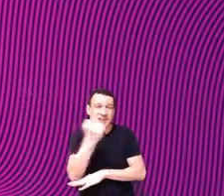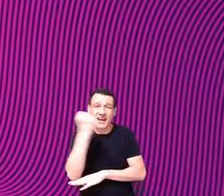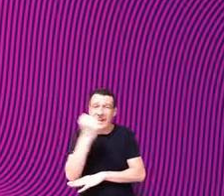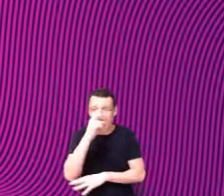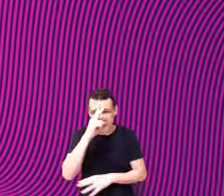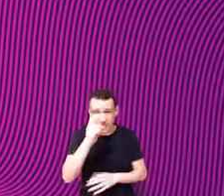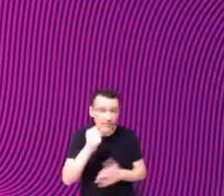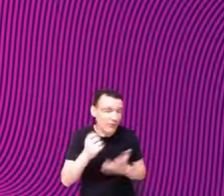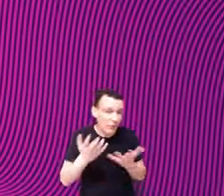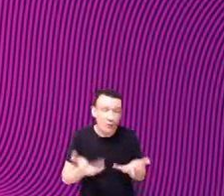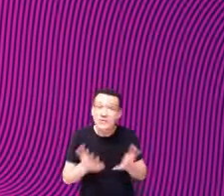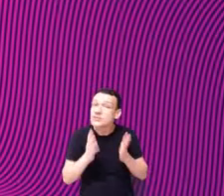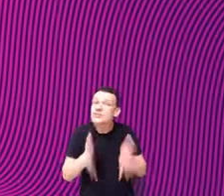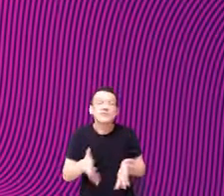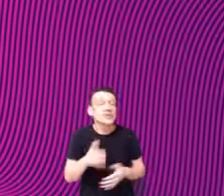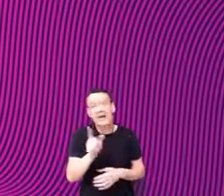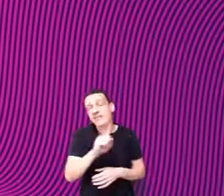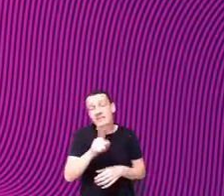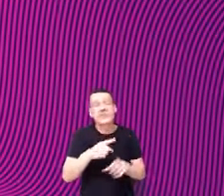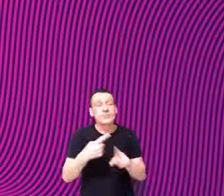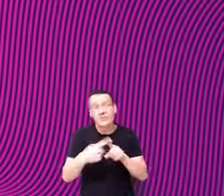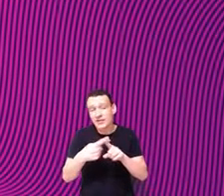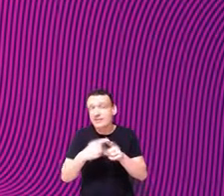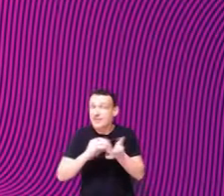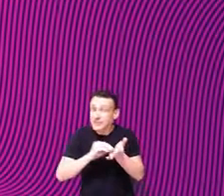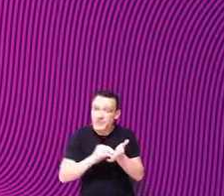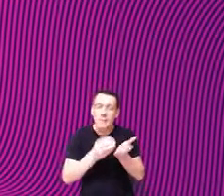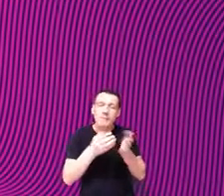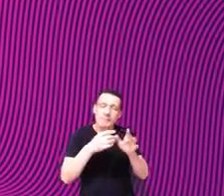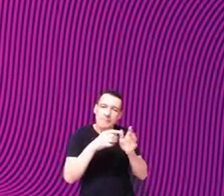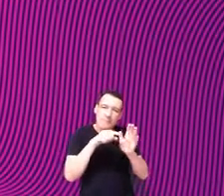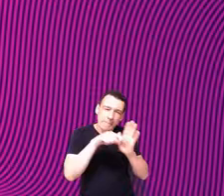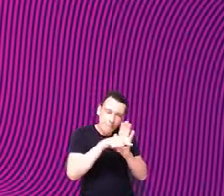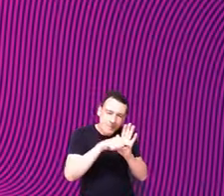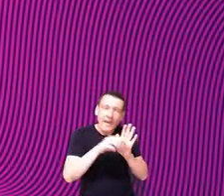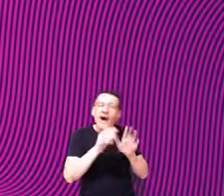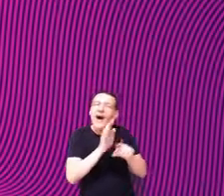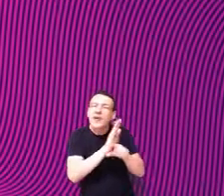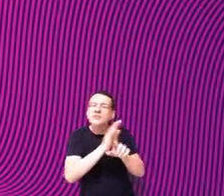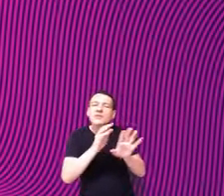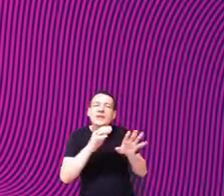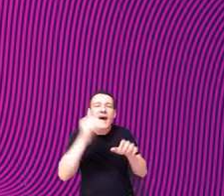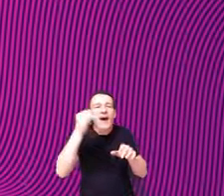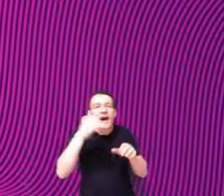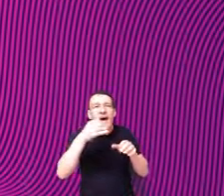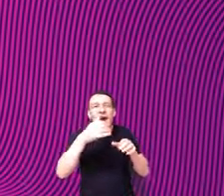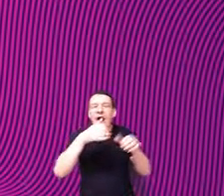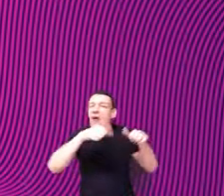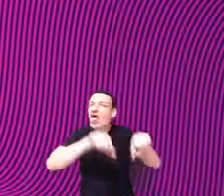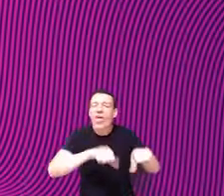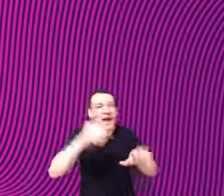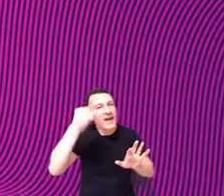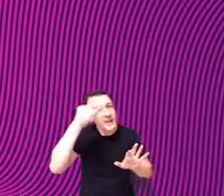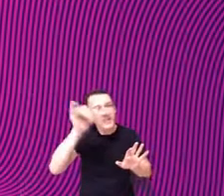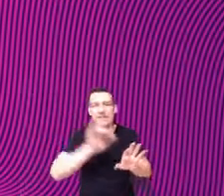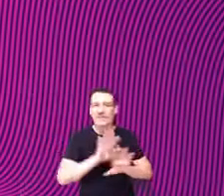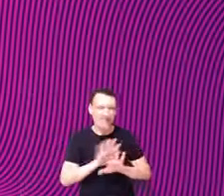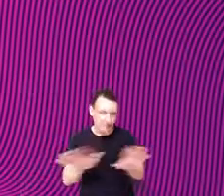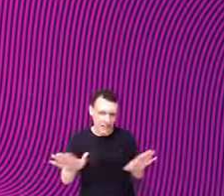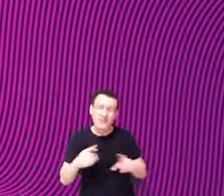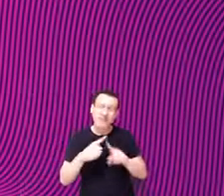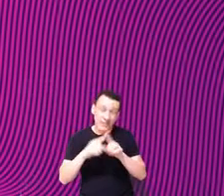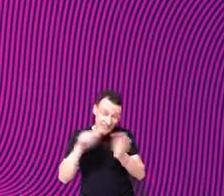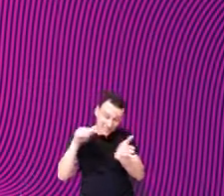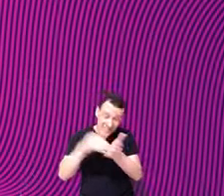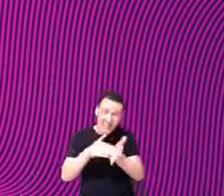medida de prevenção, principalmente quando a gente chega nesses estadios mais finais da doença renal crônica.